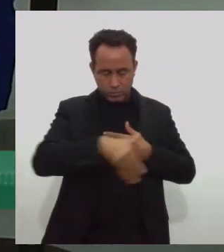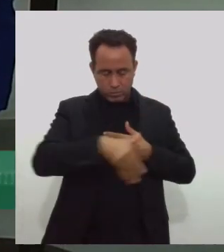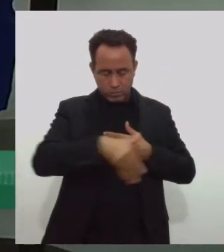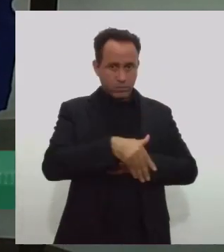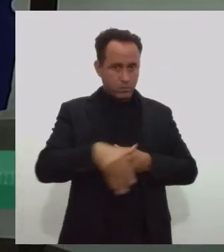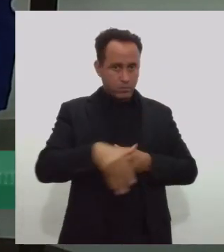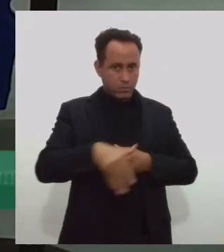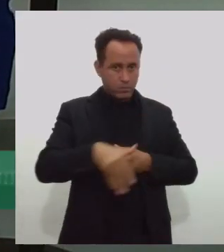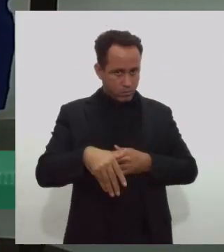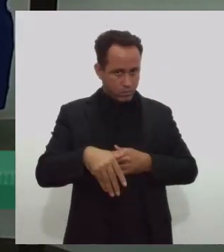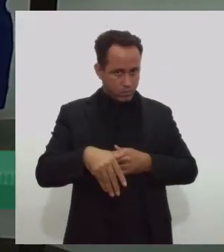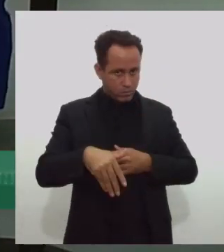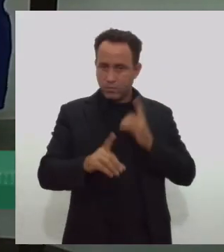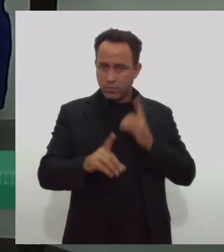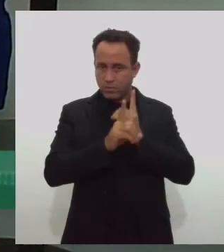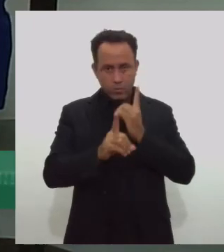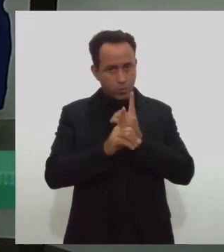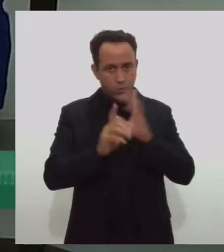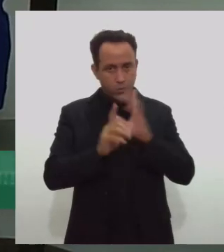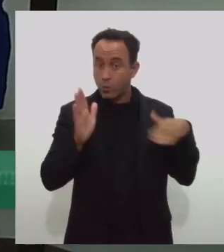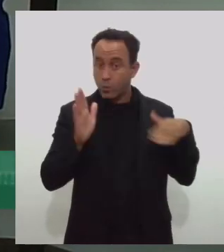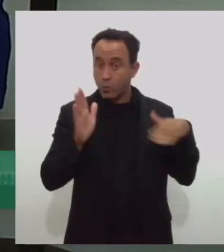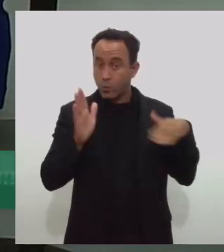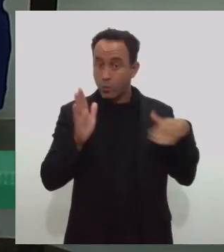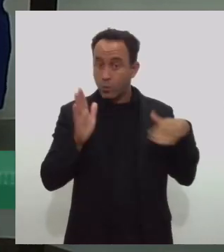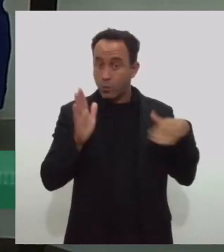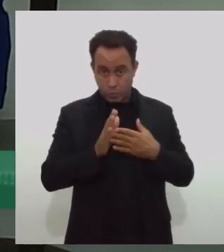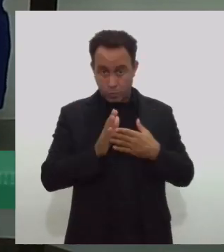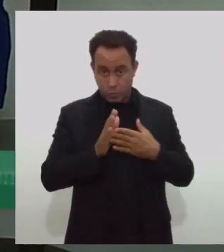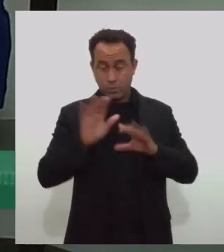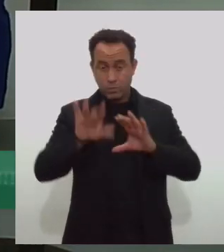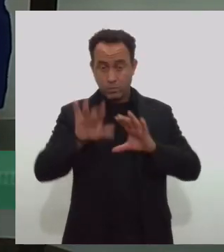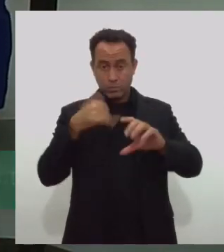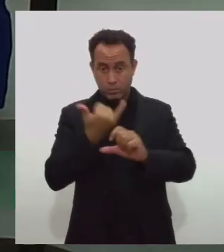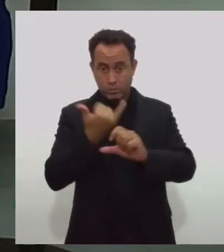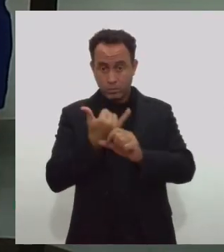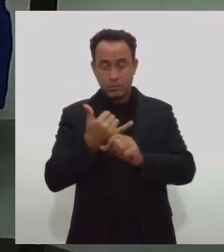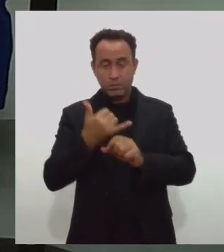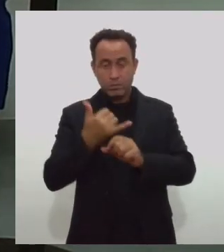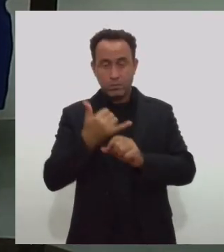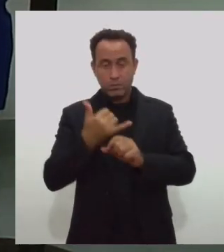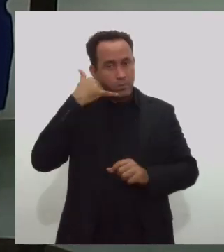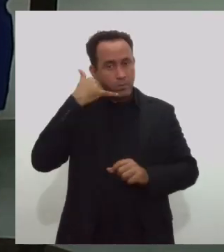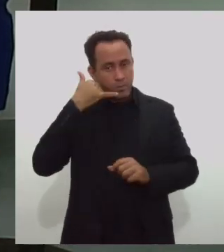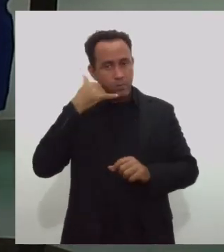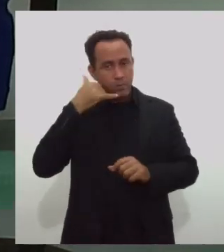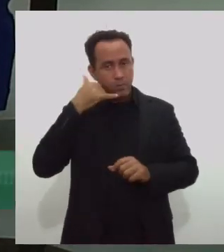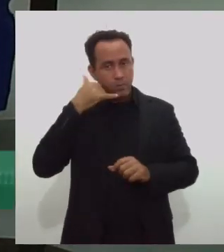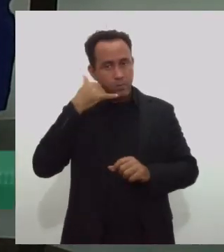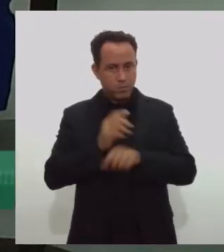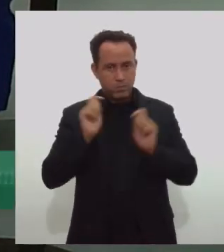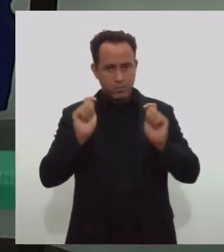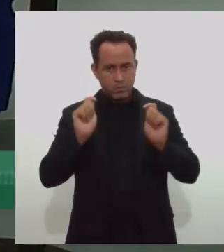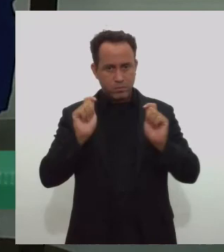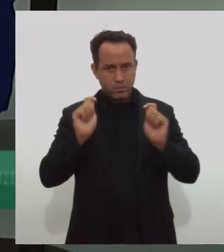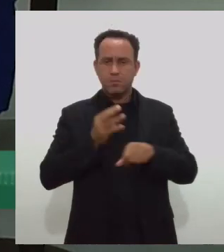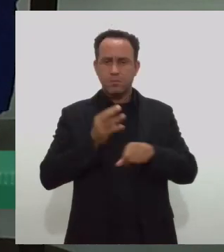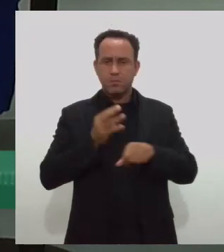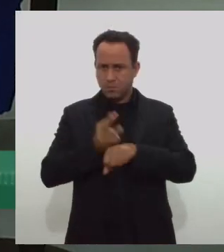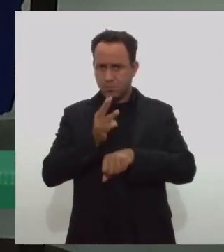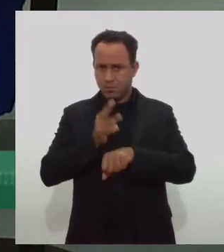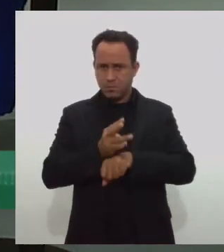@TVAlese5.2, no Twitter, @TVAlese e no nosso canal do YouTube. Para entrar em contato com a nossa produção, mande um WhatsApp para